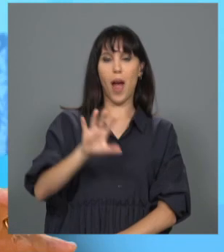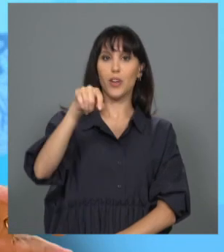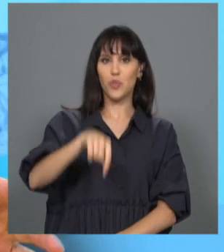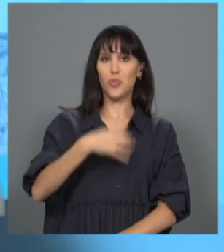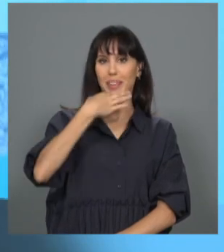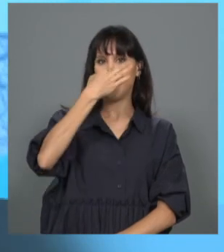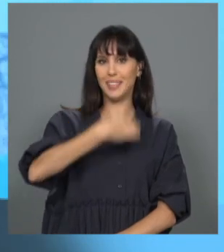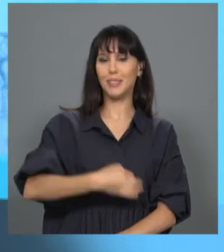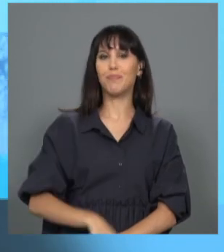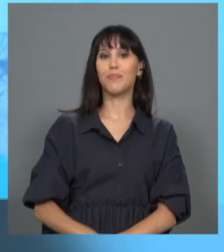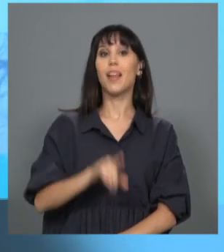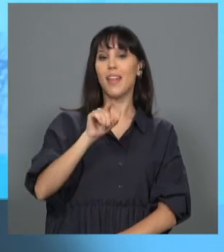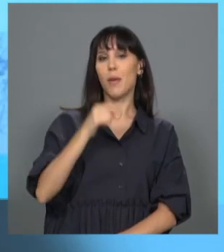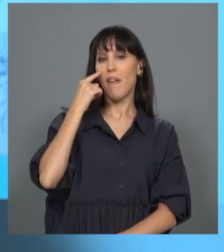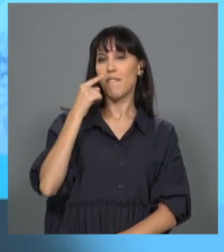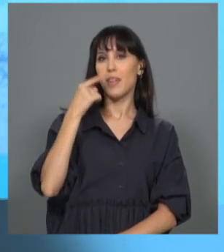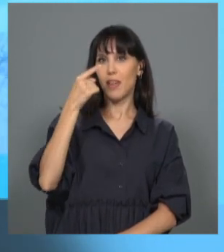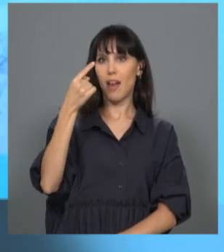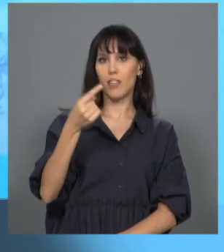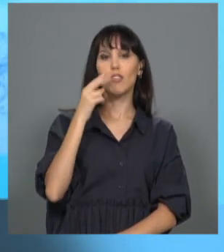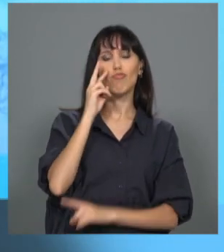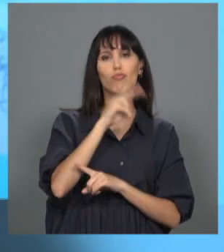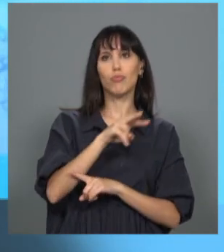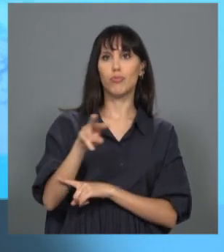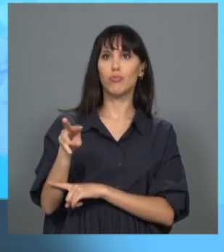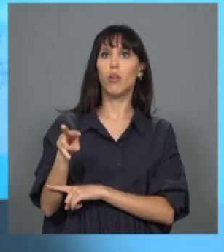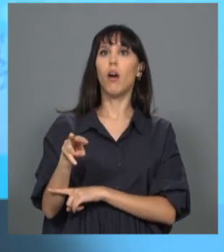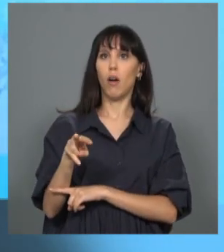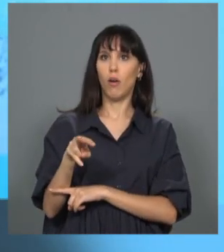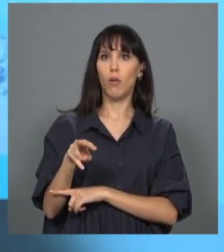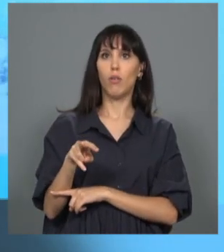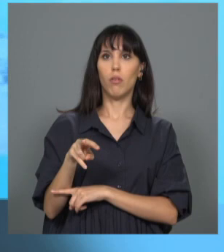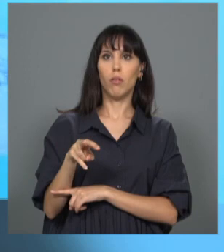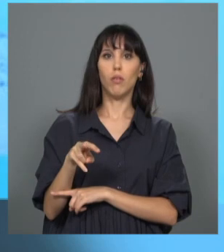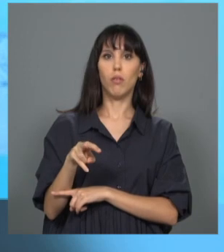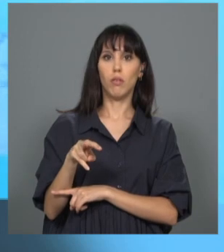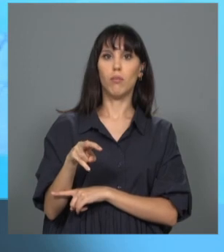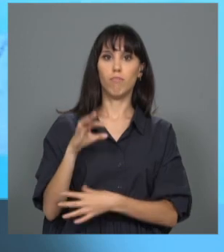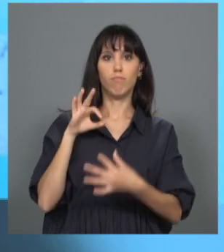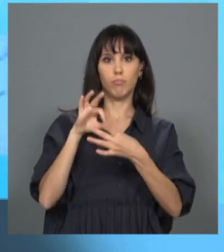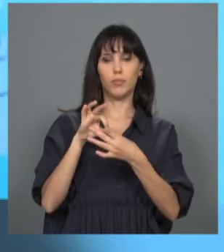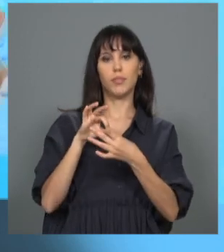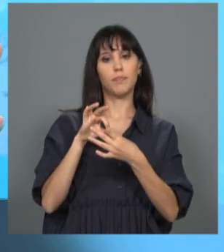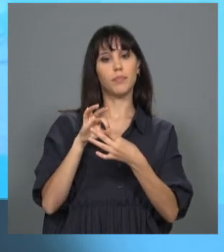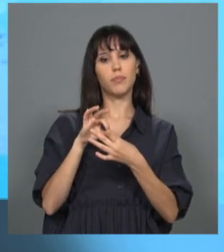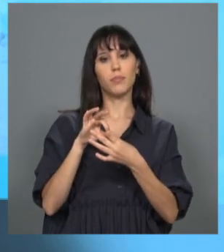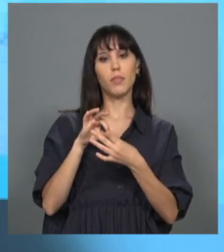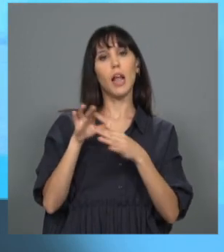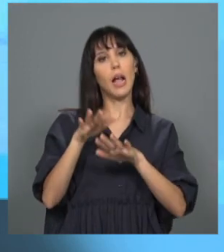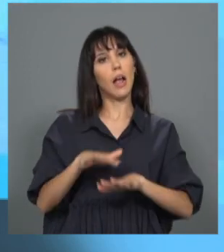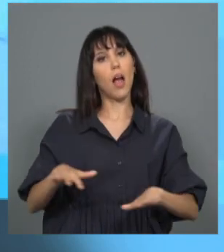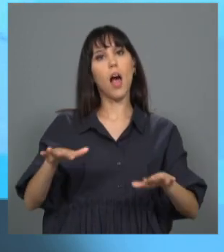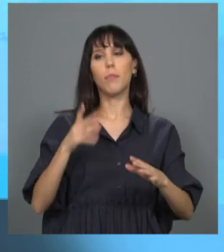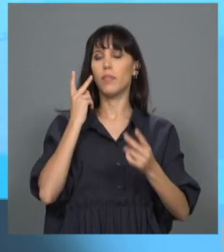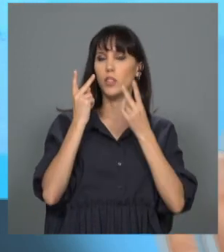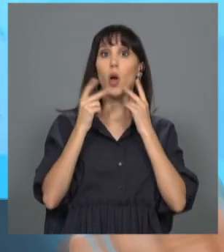que seja uma visita que corresponde a um destino que tem alguma calma, ou que tem muita calma.